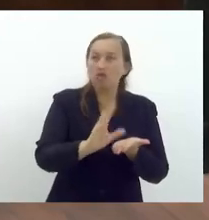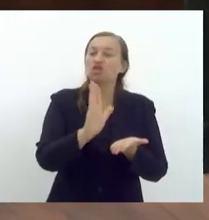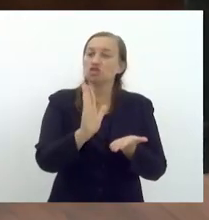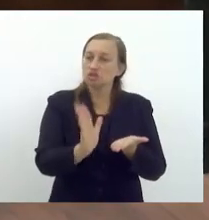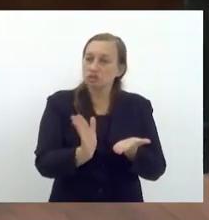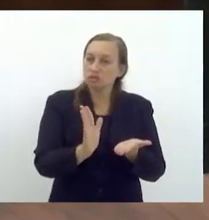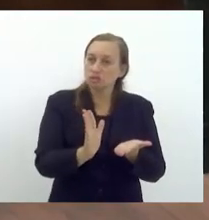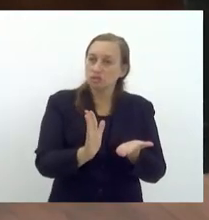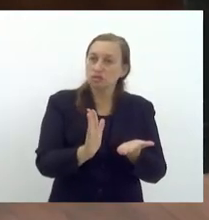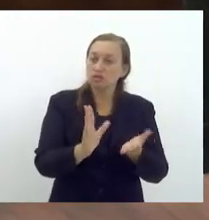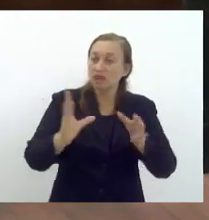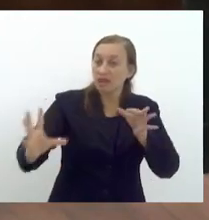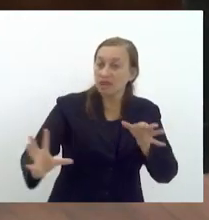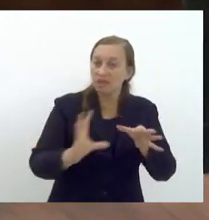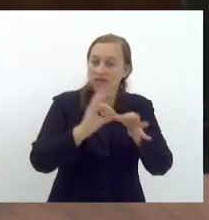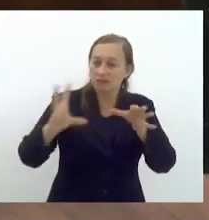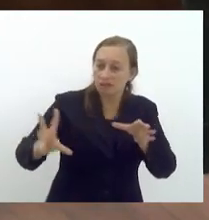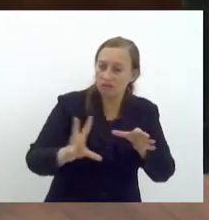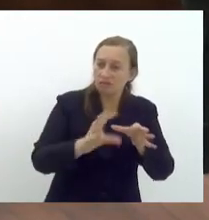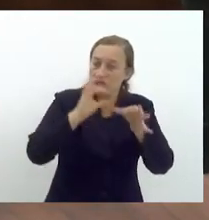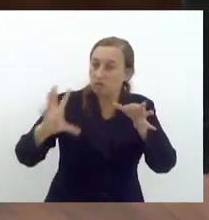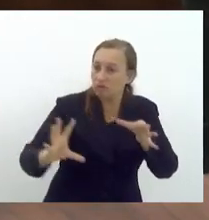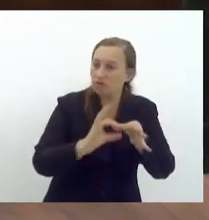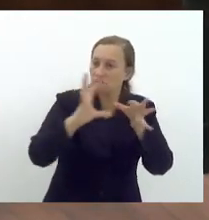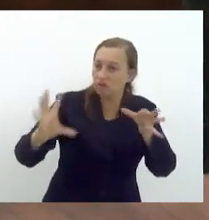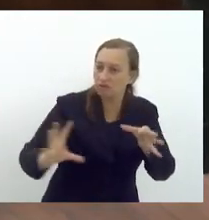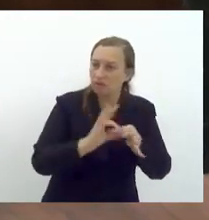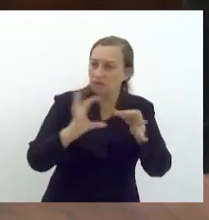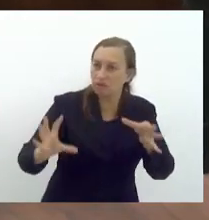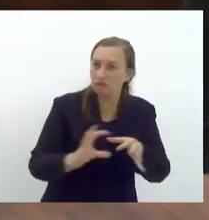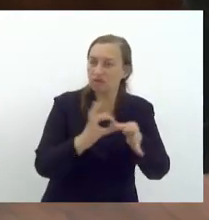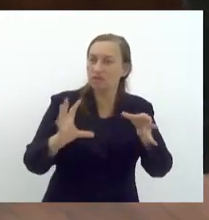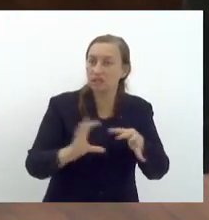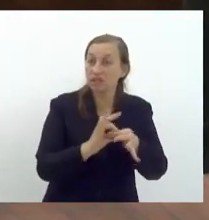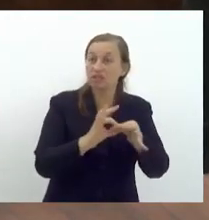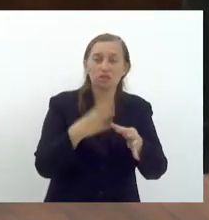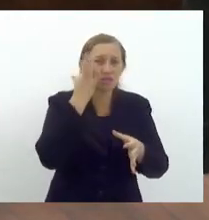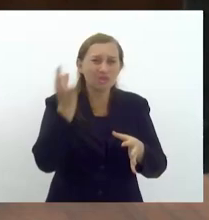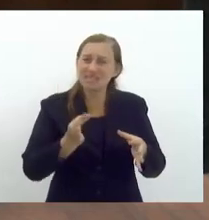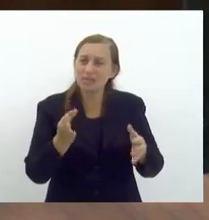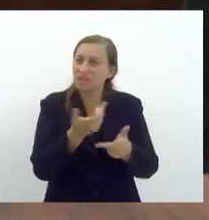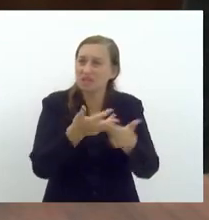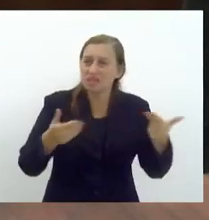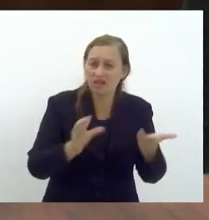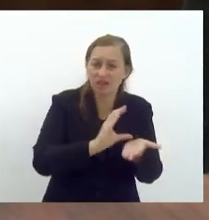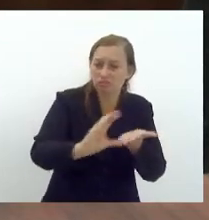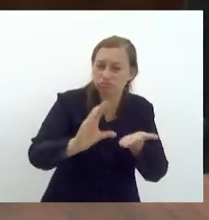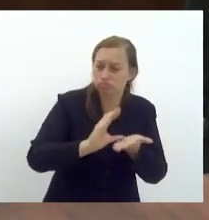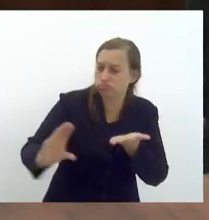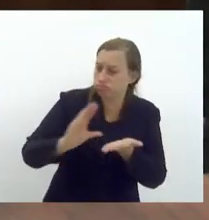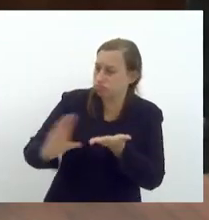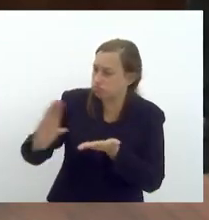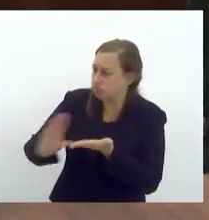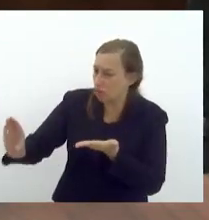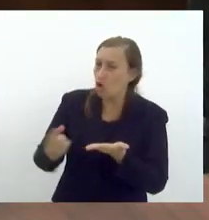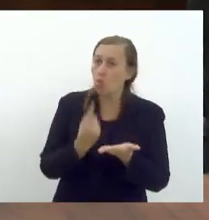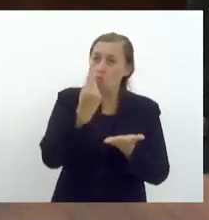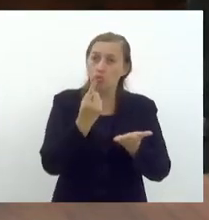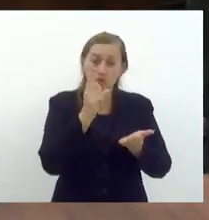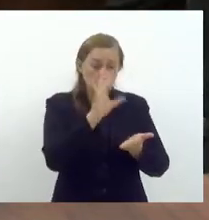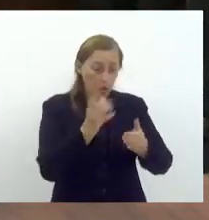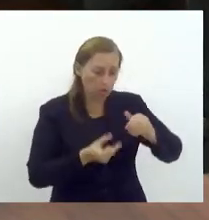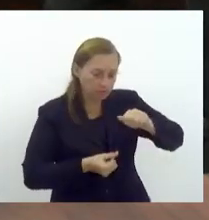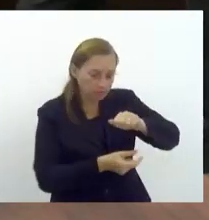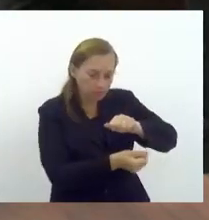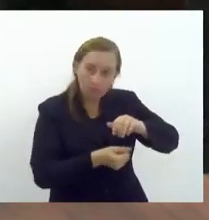se gradativamente vinculando esse fundo e a gente às vezes não sabia nem que esse fundo tinha tantas vinculações então a gente chega num bom tempo